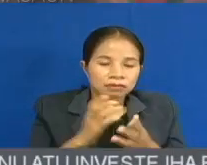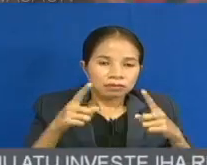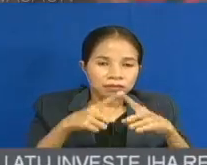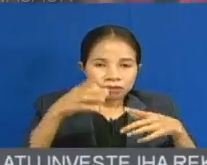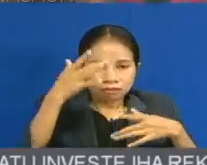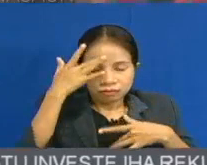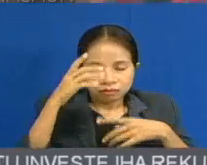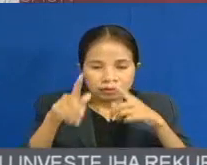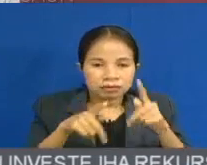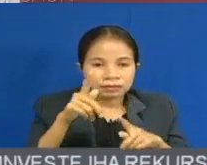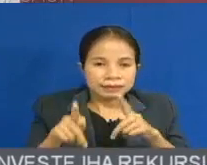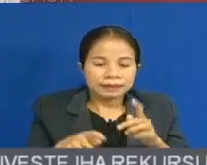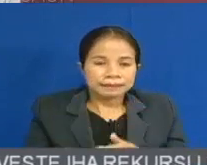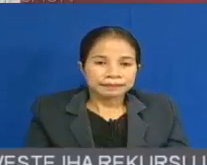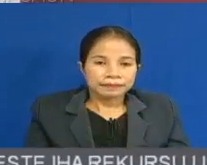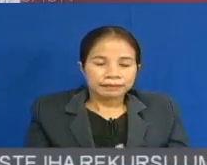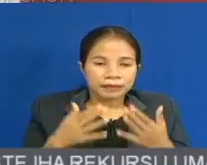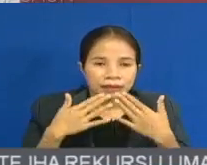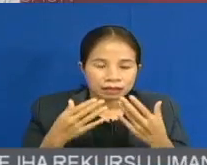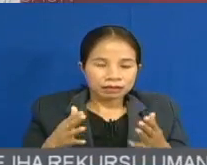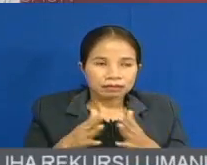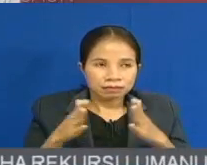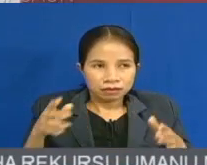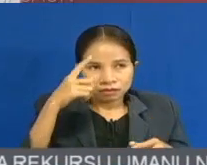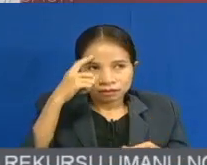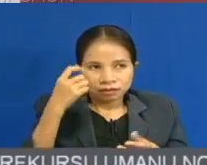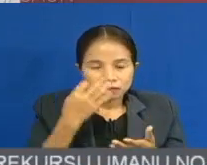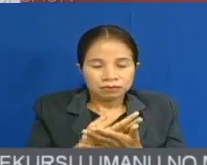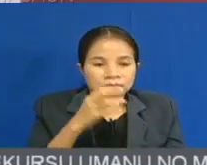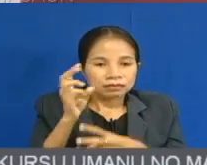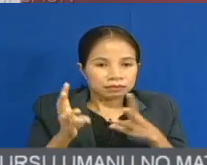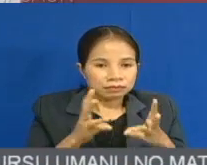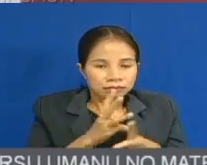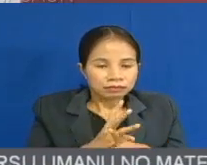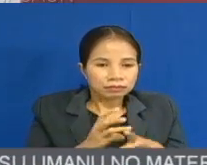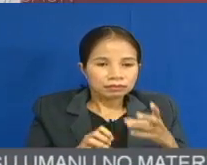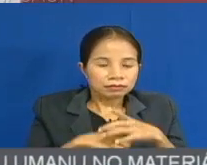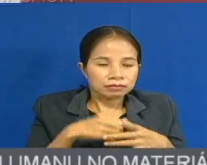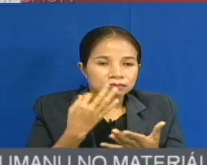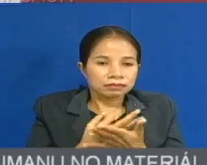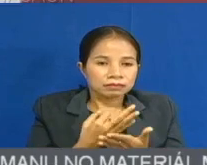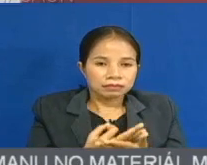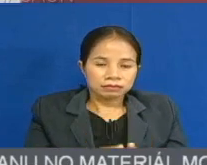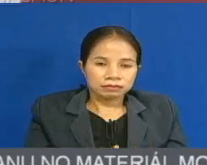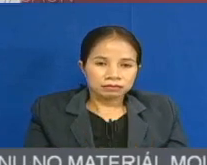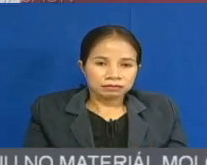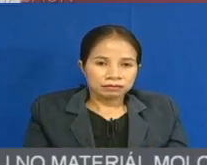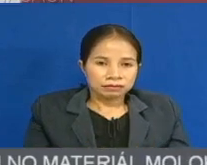a sociedade. Agradece boa Tebes também, Fundo Global, a sair orçamento para o programa todo, cada